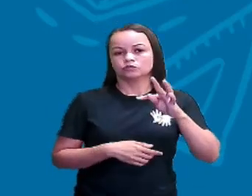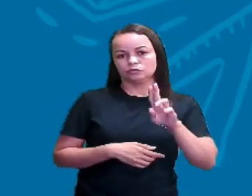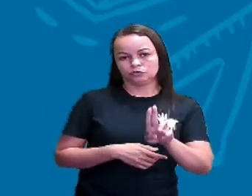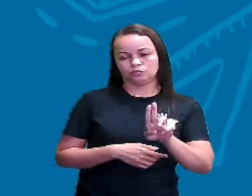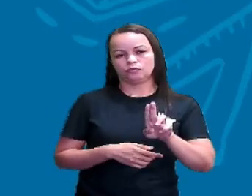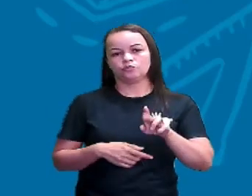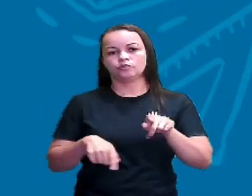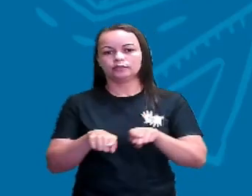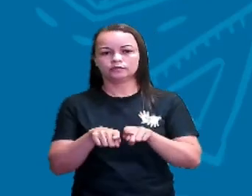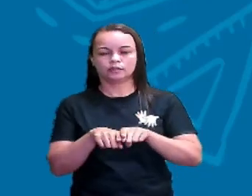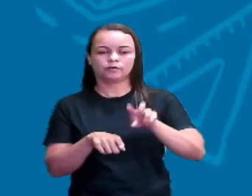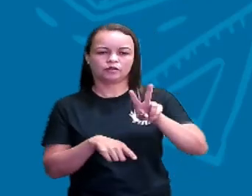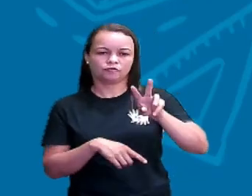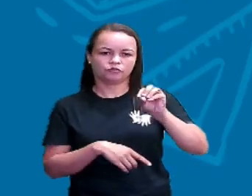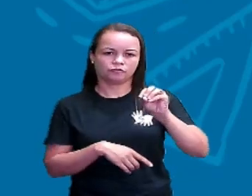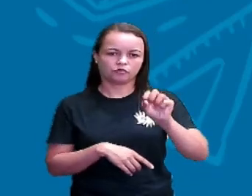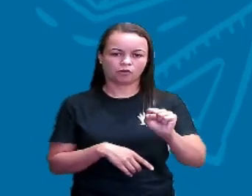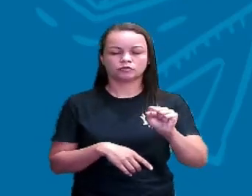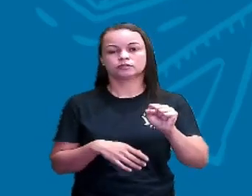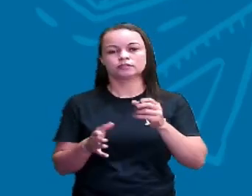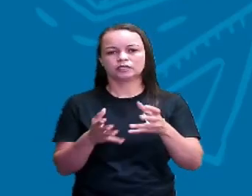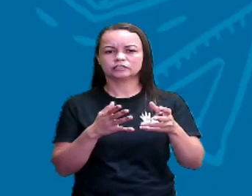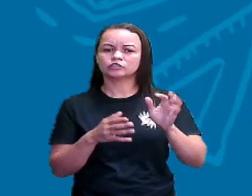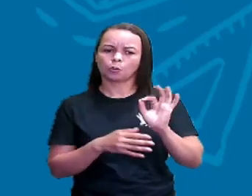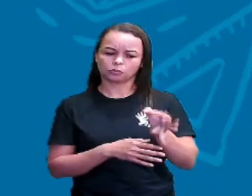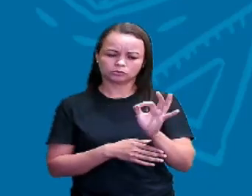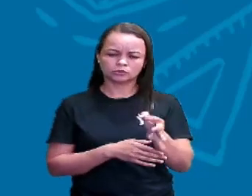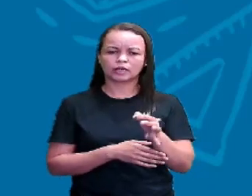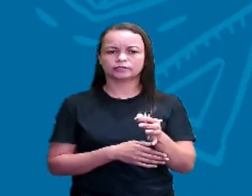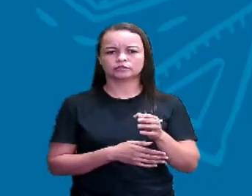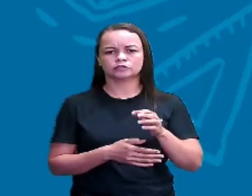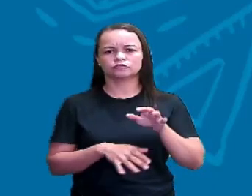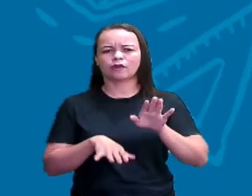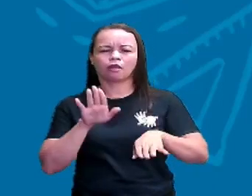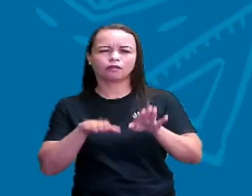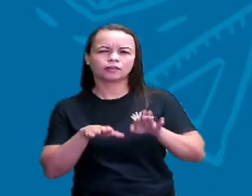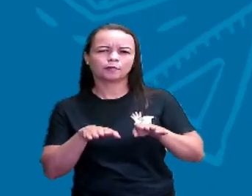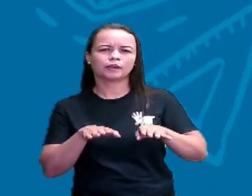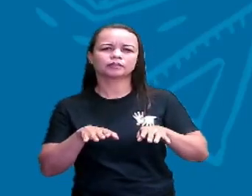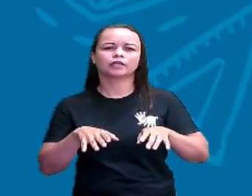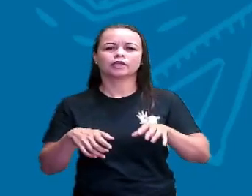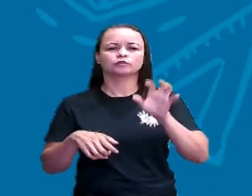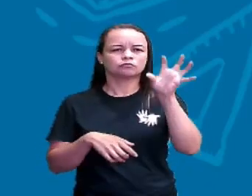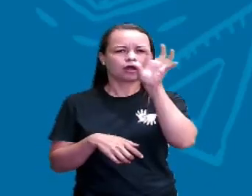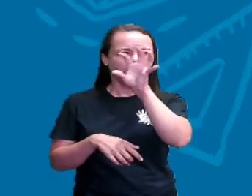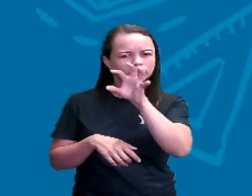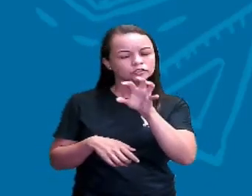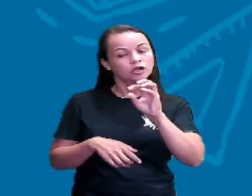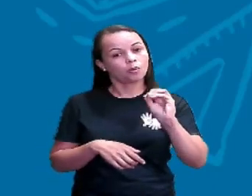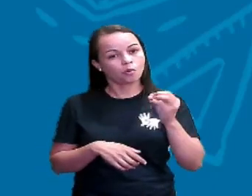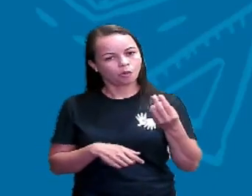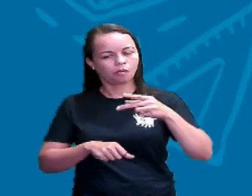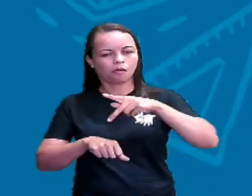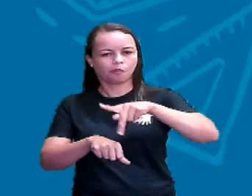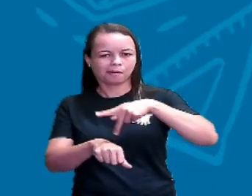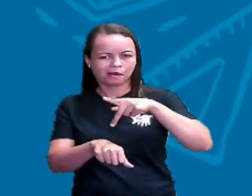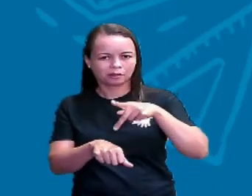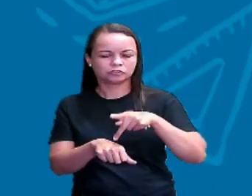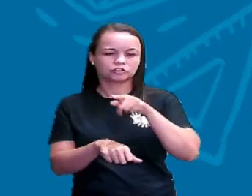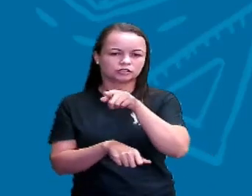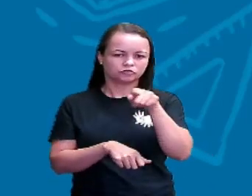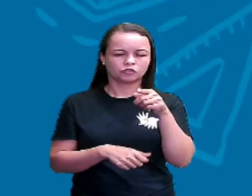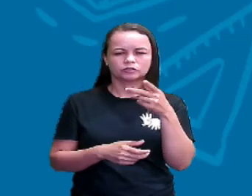vós, eles estão corretos. E isso vai depender da região ou do país em que você vai